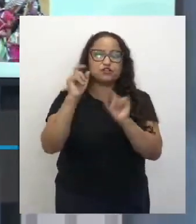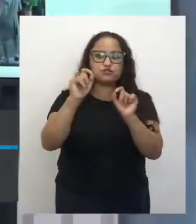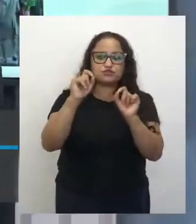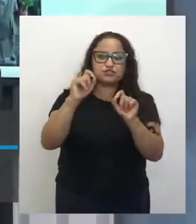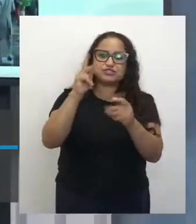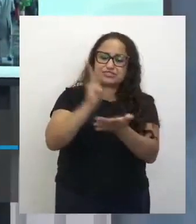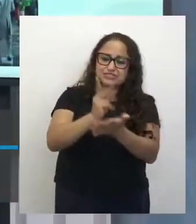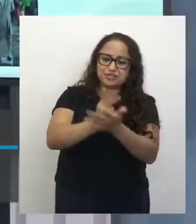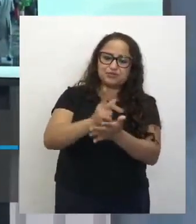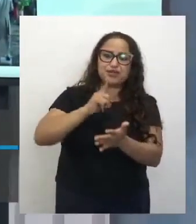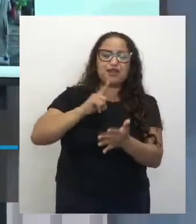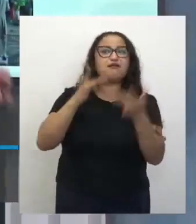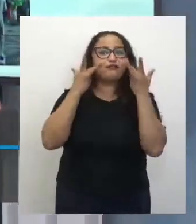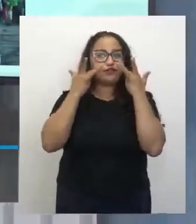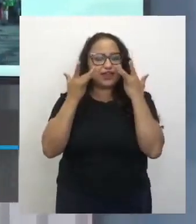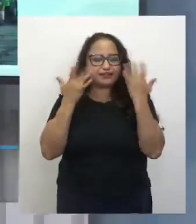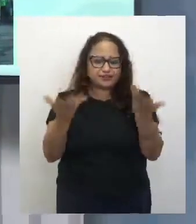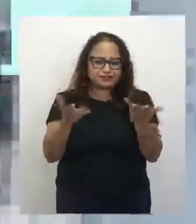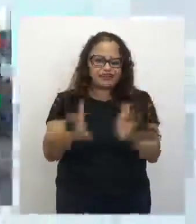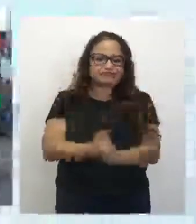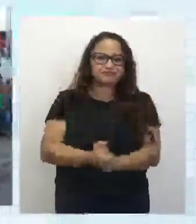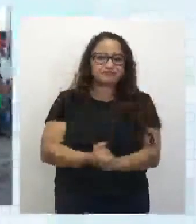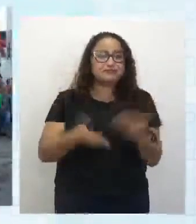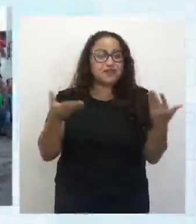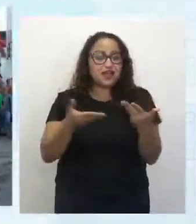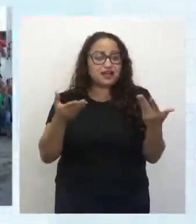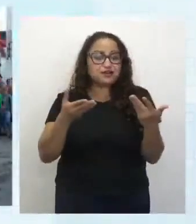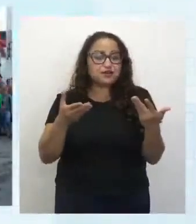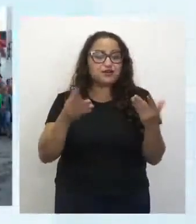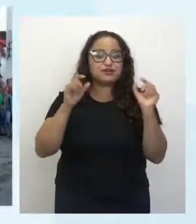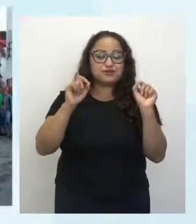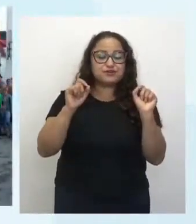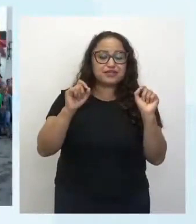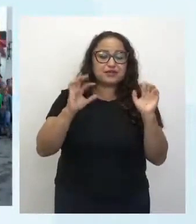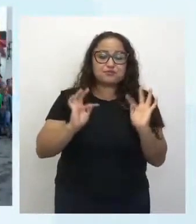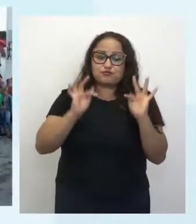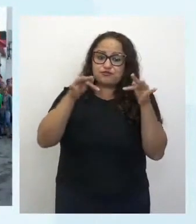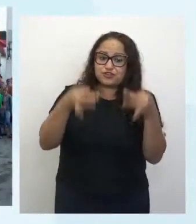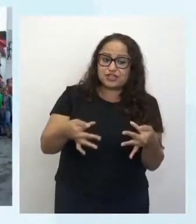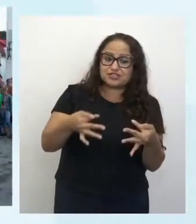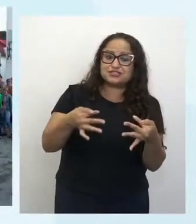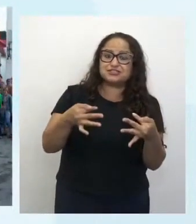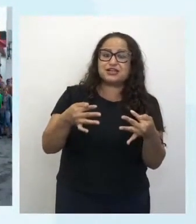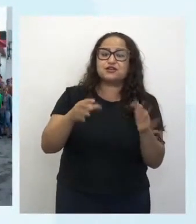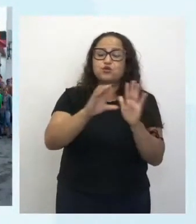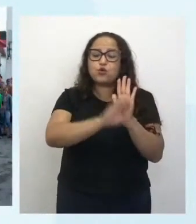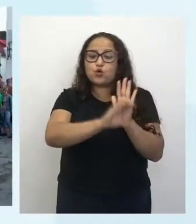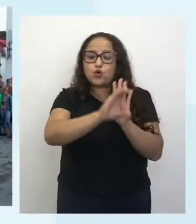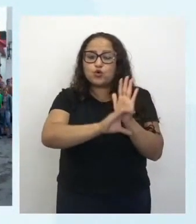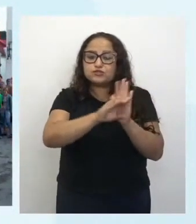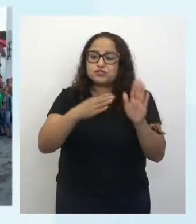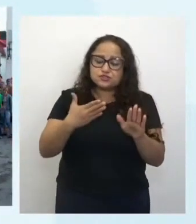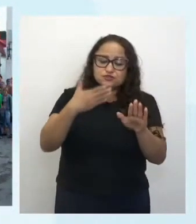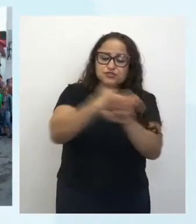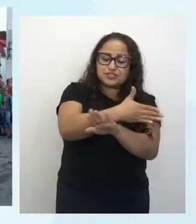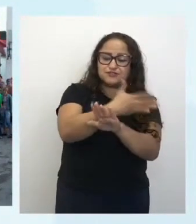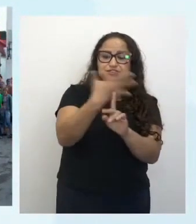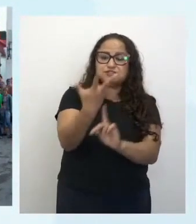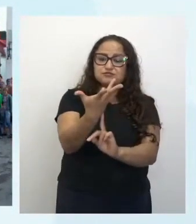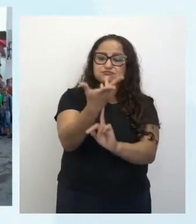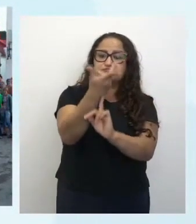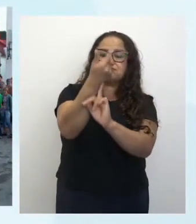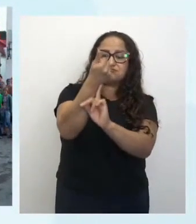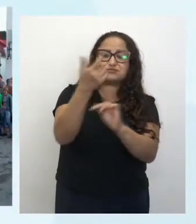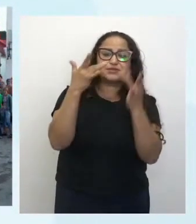certo? Olha só. E agora, gente, né, para a gente finalizar esse conceito de intervenção teatral, nós temos que lembrar